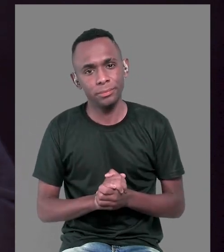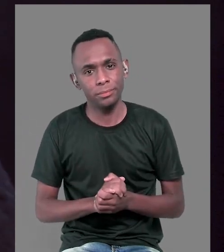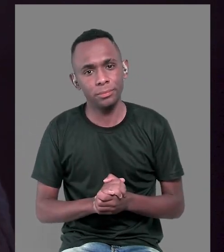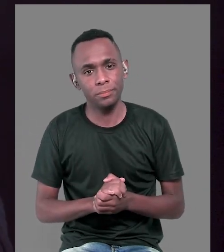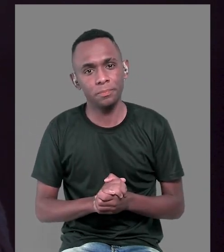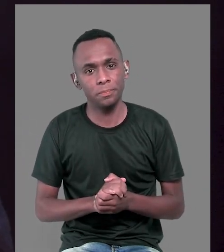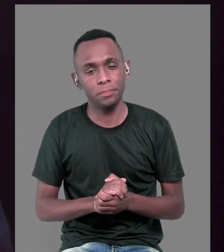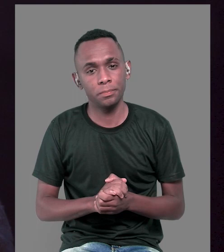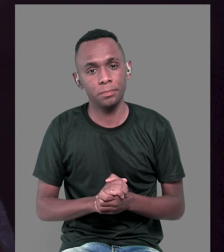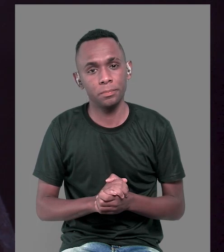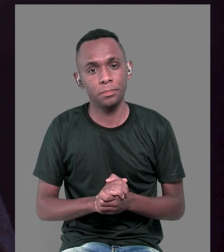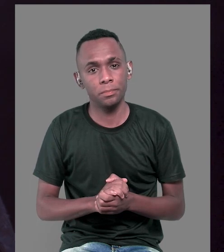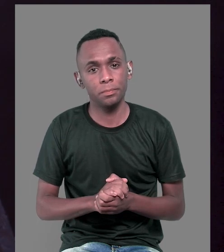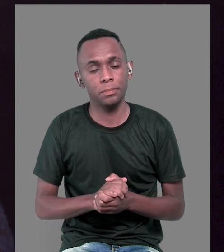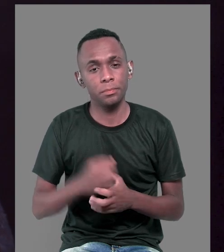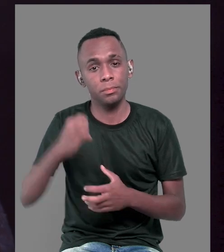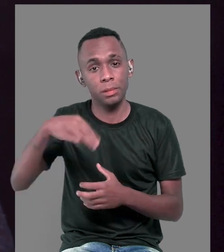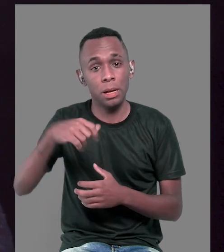Marx enxergou